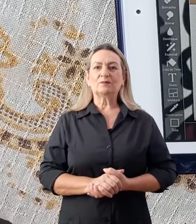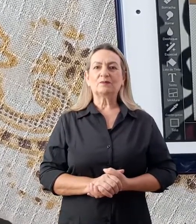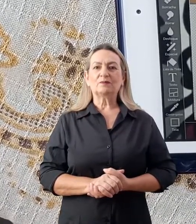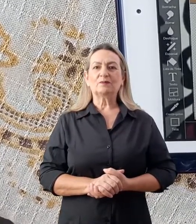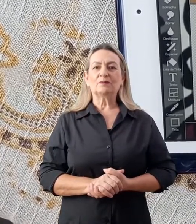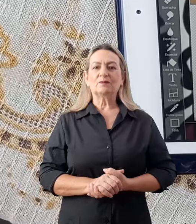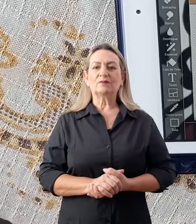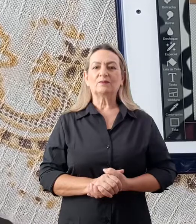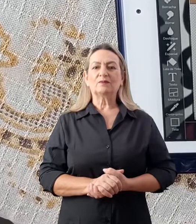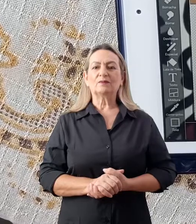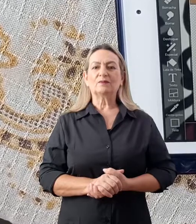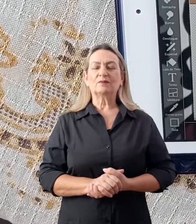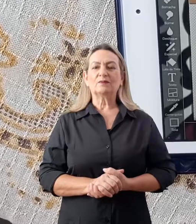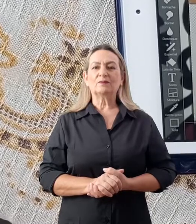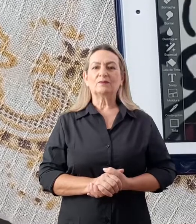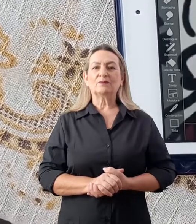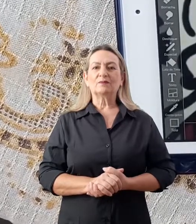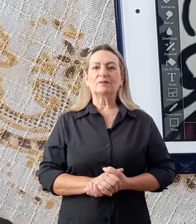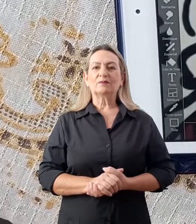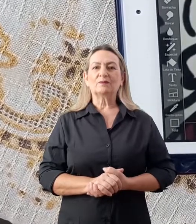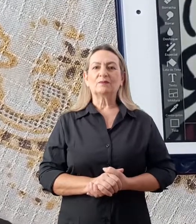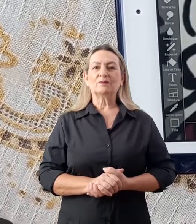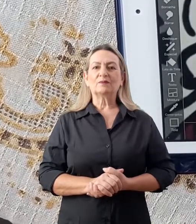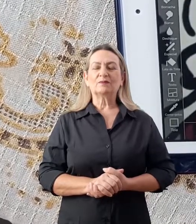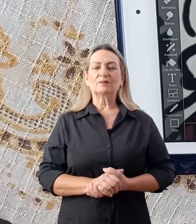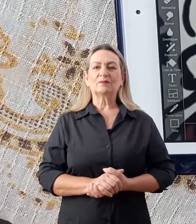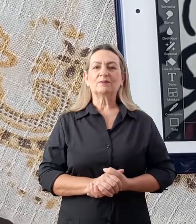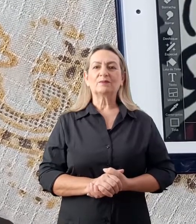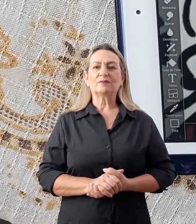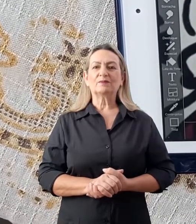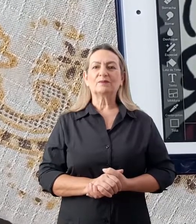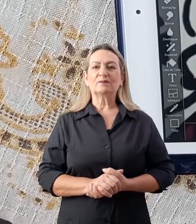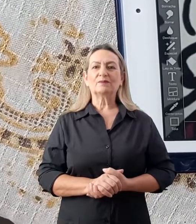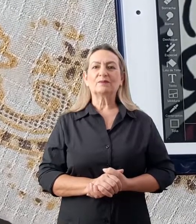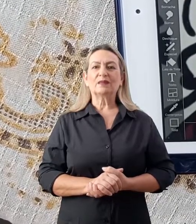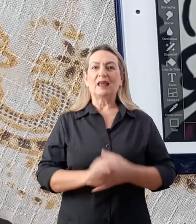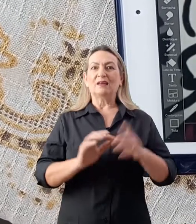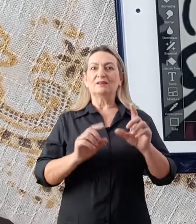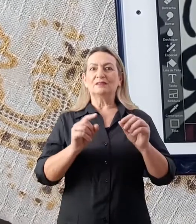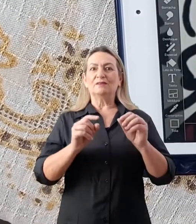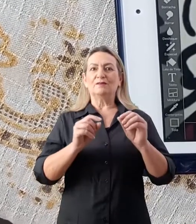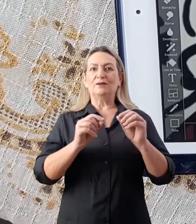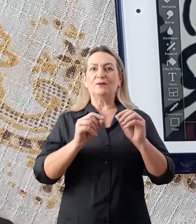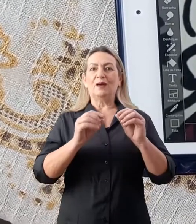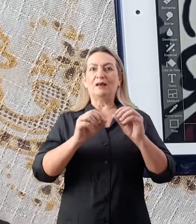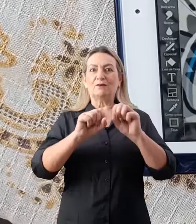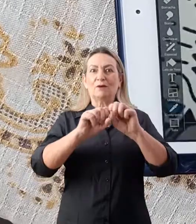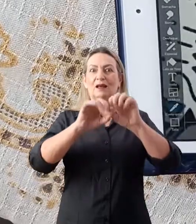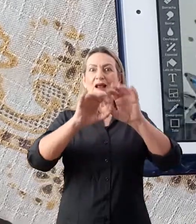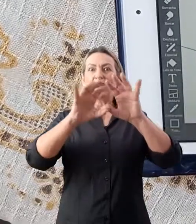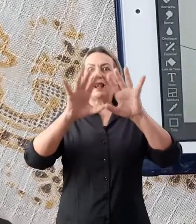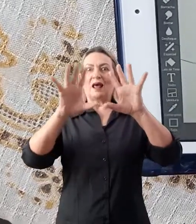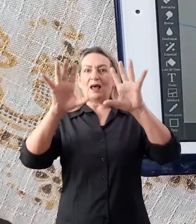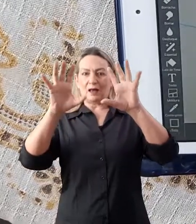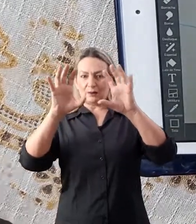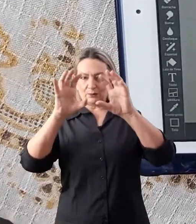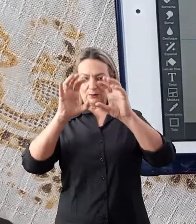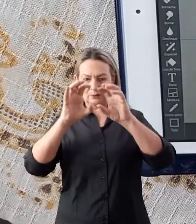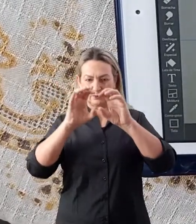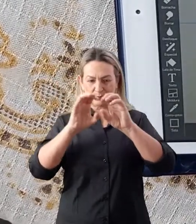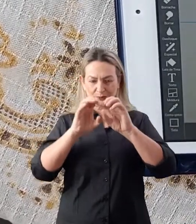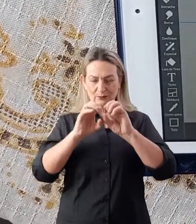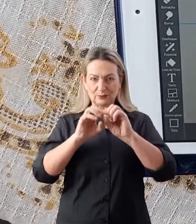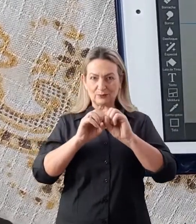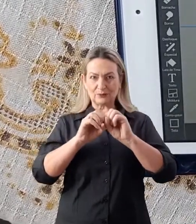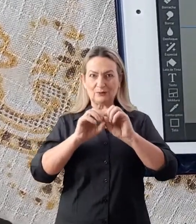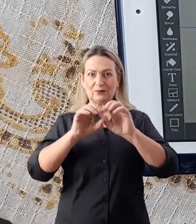E aí mais um pouquinho, para fazer o último. Esse efeito de degradê fica bem, bem bacana.